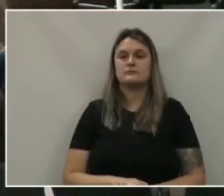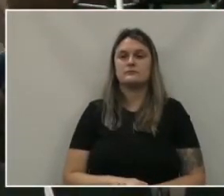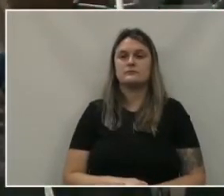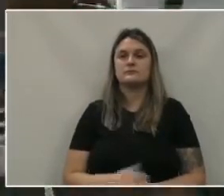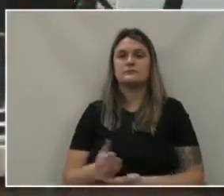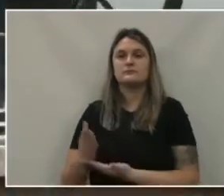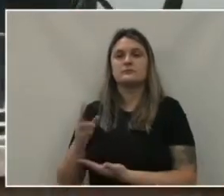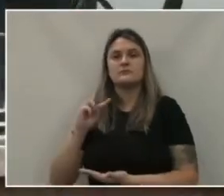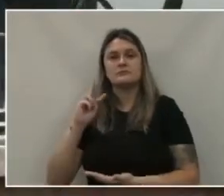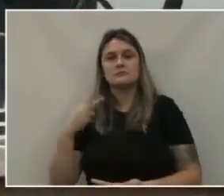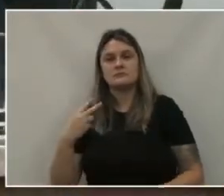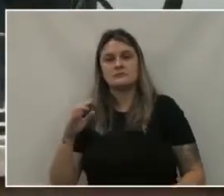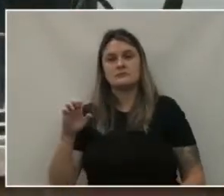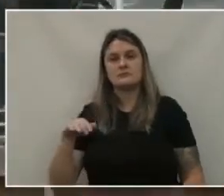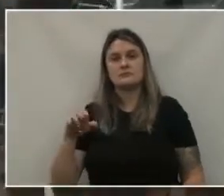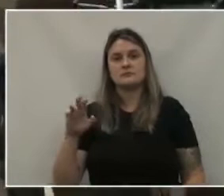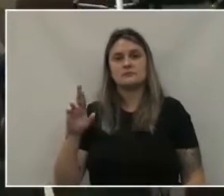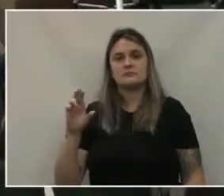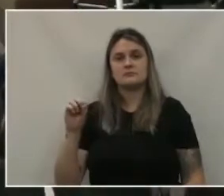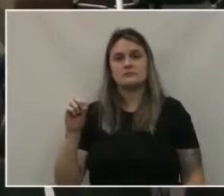Com a palavra, vereador Emerson.